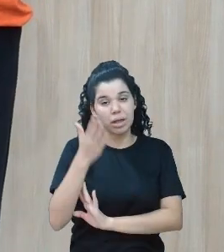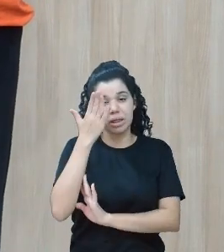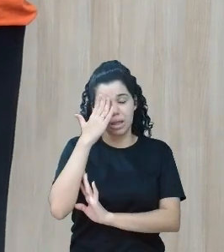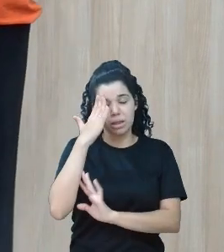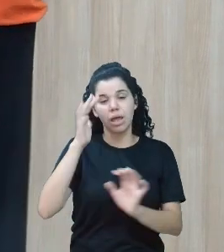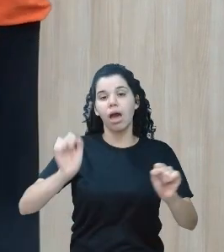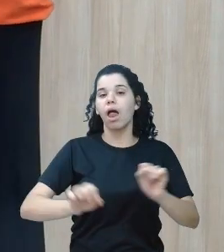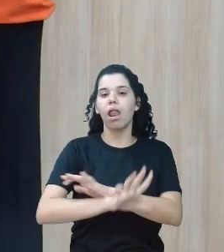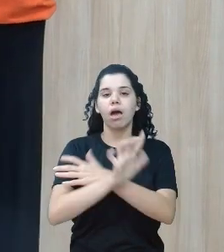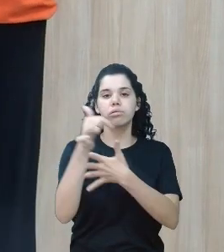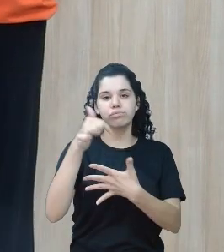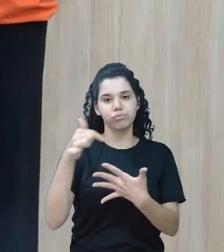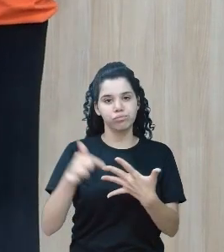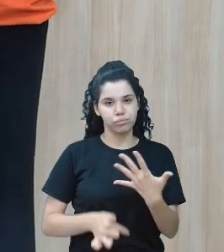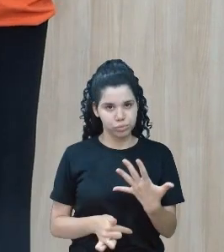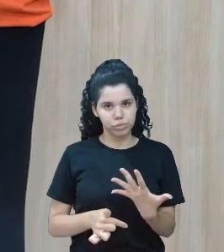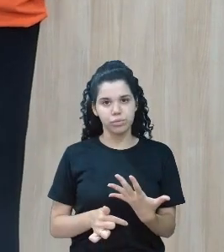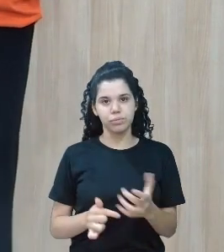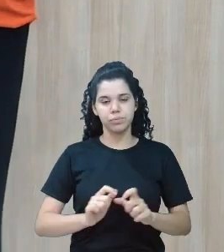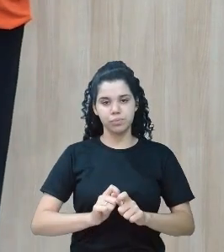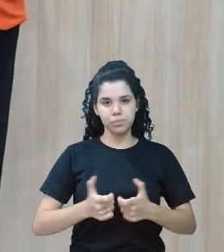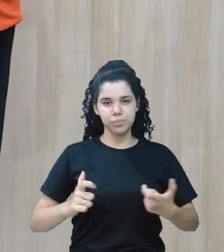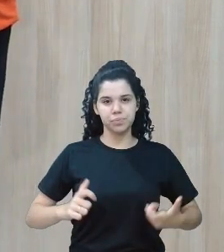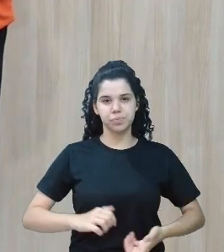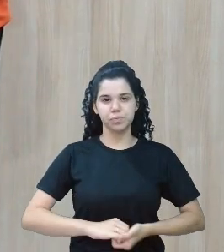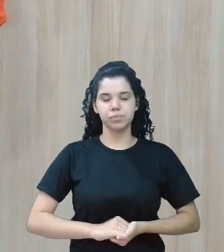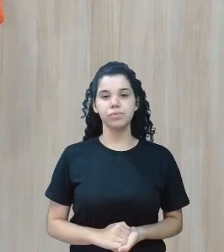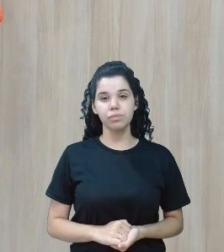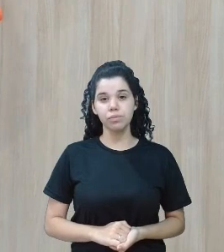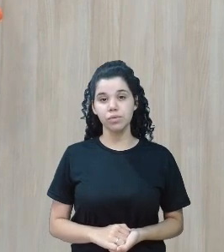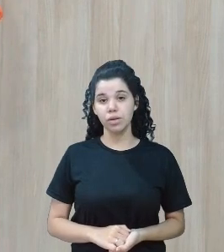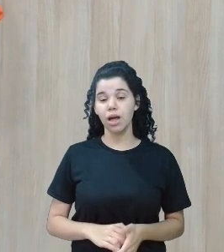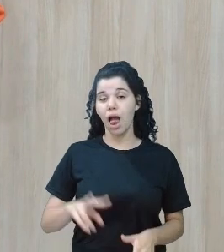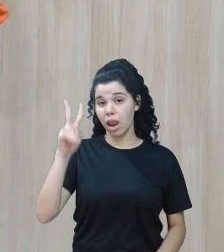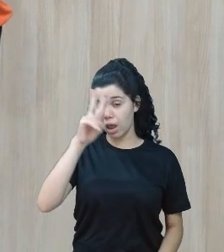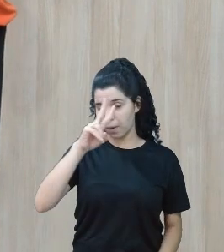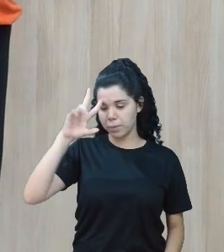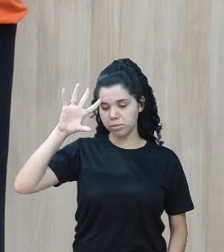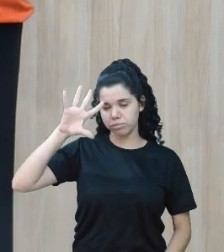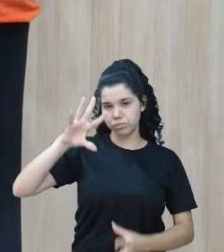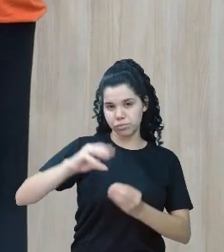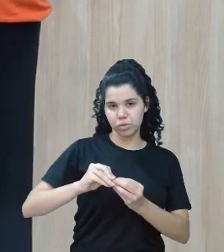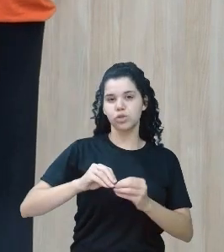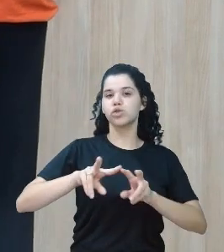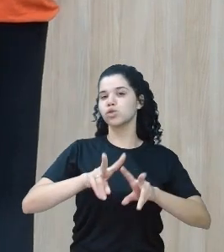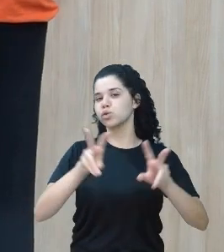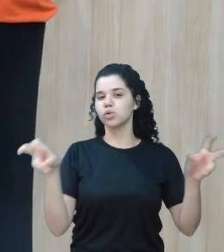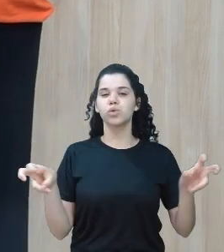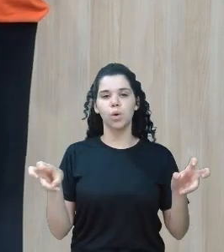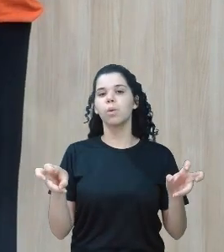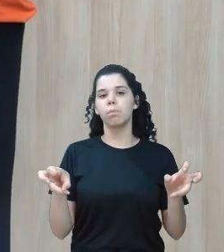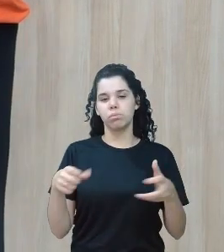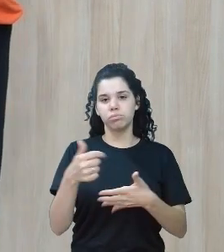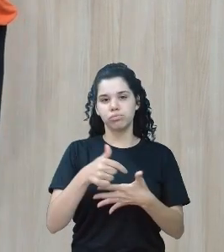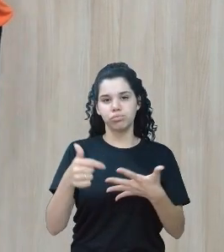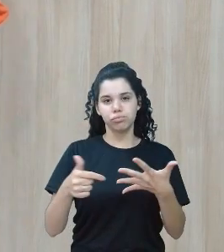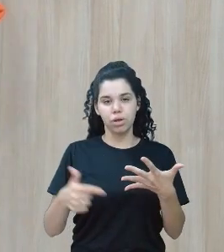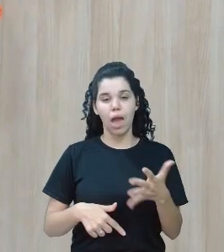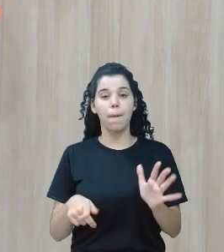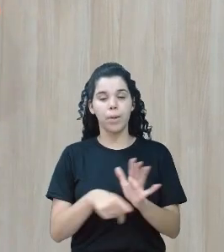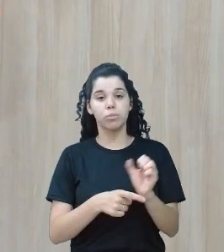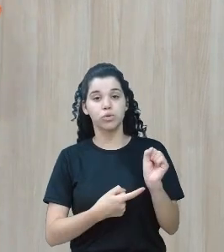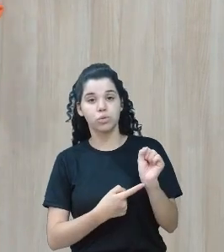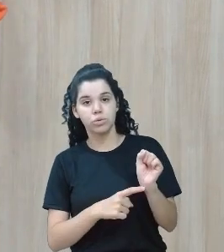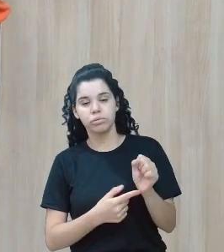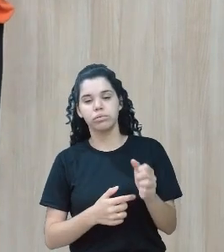classes gramaticais, tá? Só relembrando para vocês aqui, quando a gente fala de classes gramaticais, eu estou falando de substantivo,